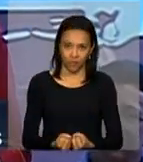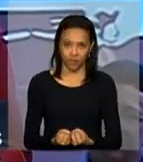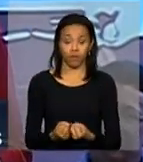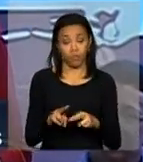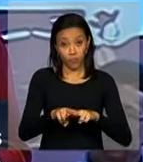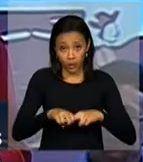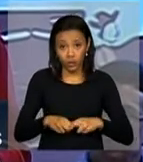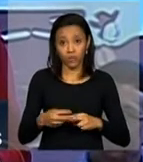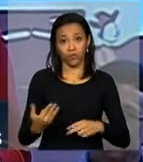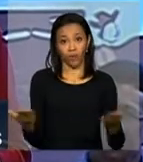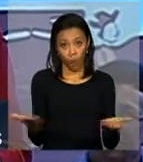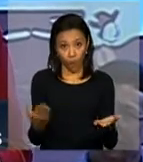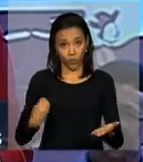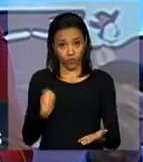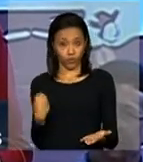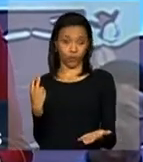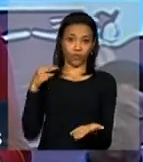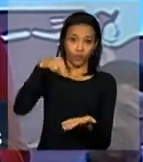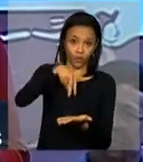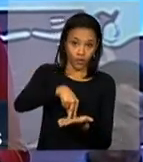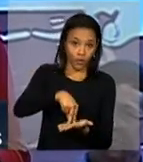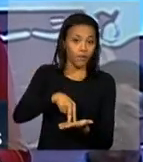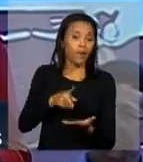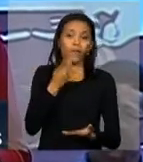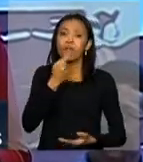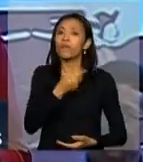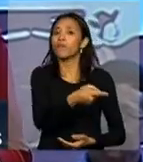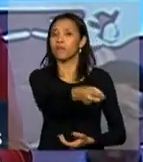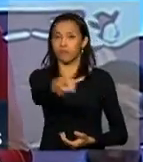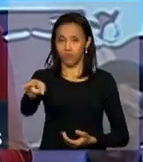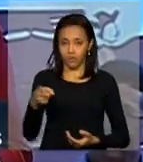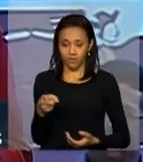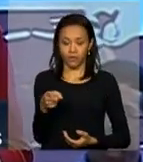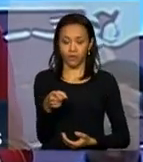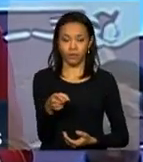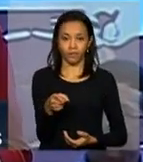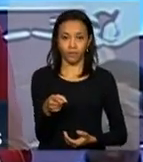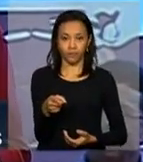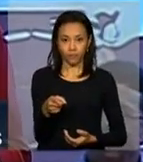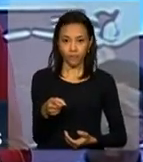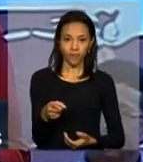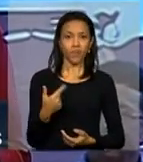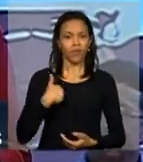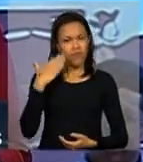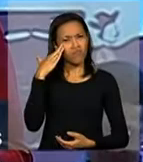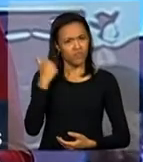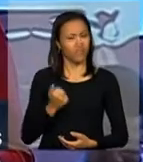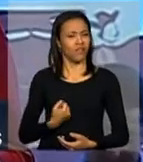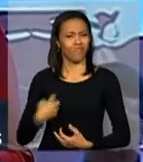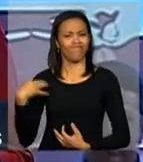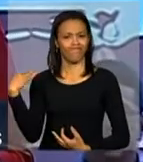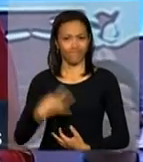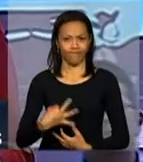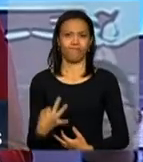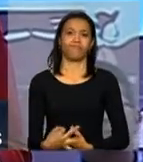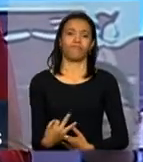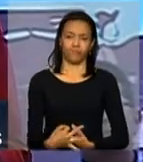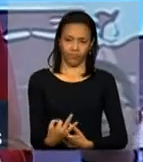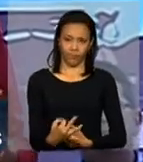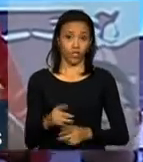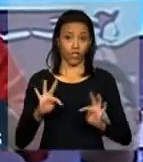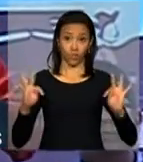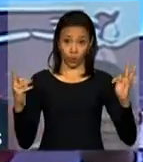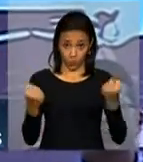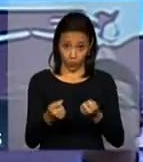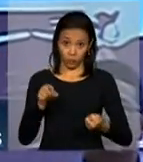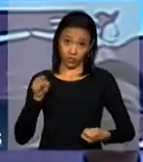também para dizer para vocês que eu sei perfeitamente que tudo